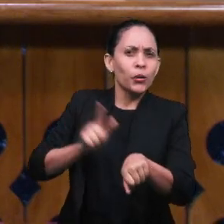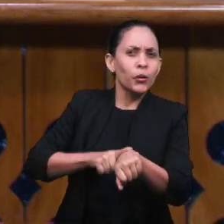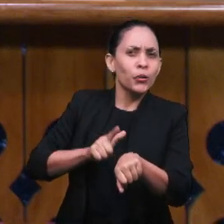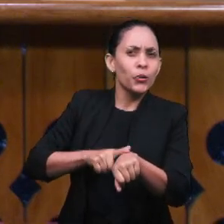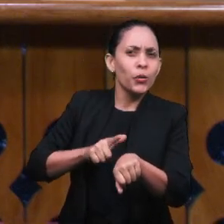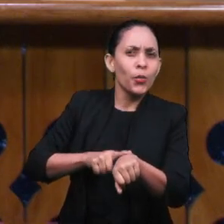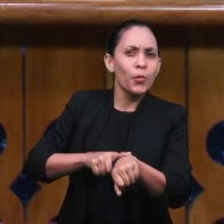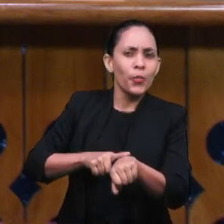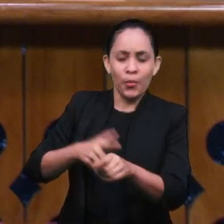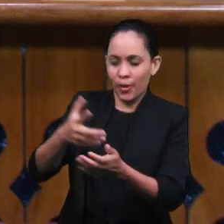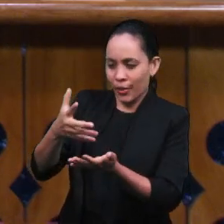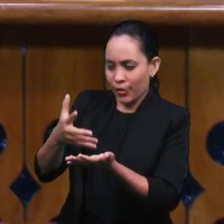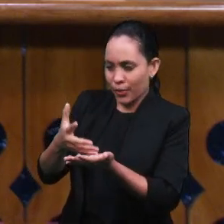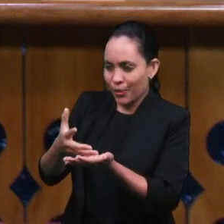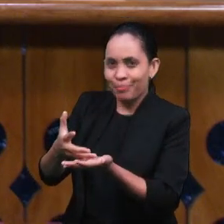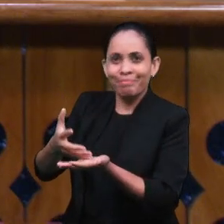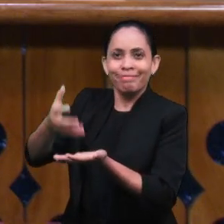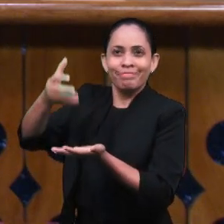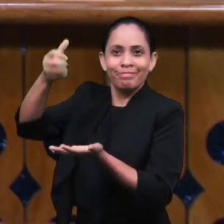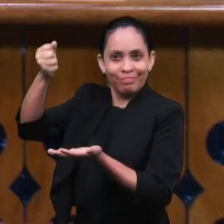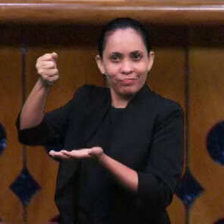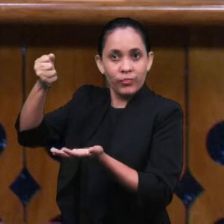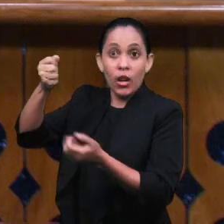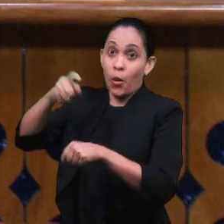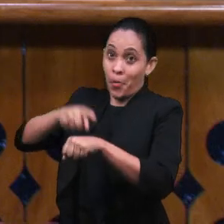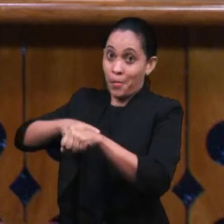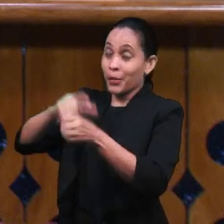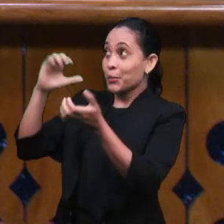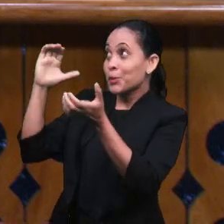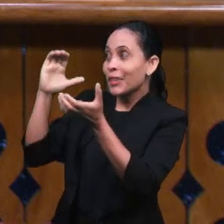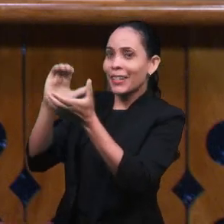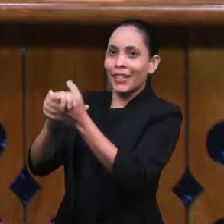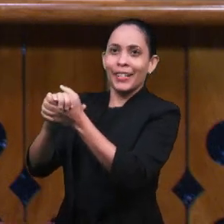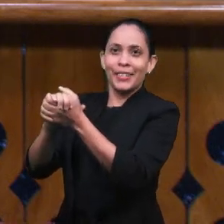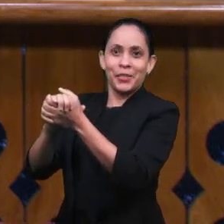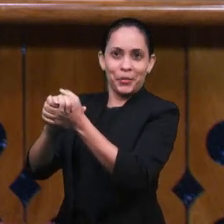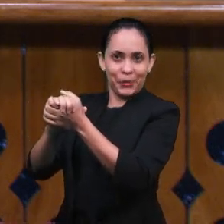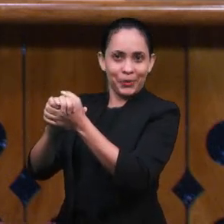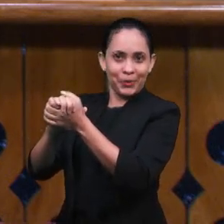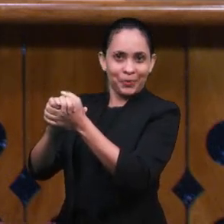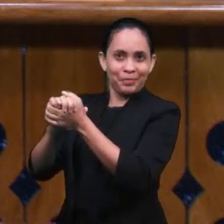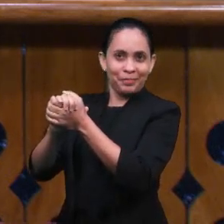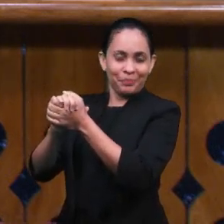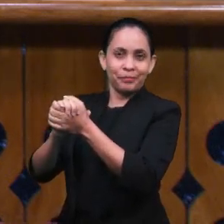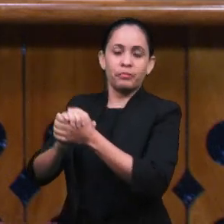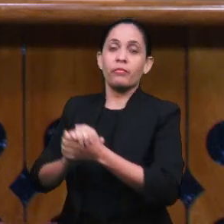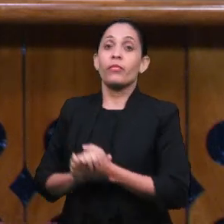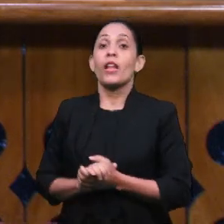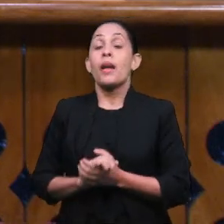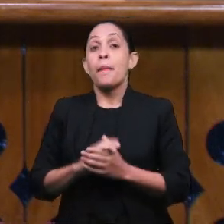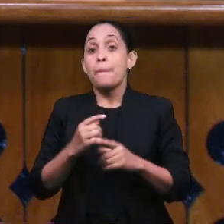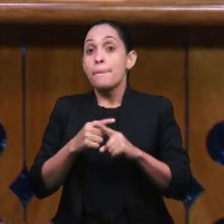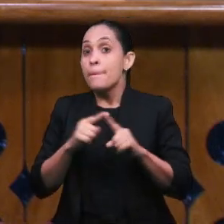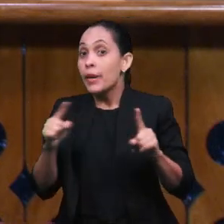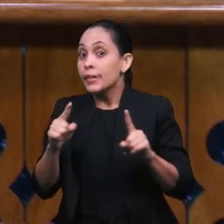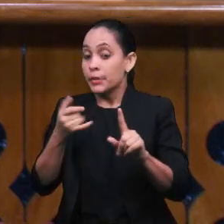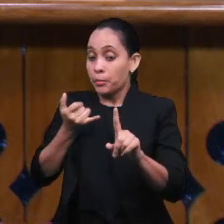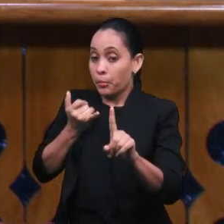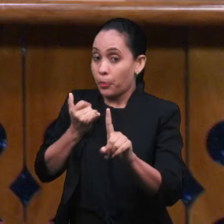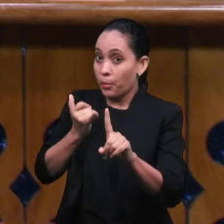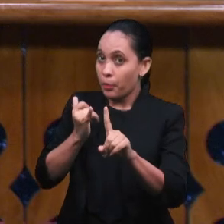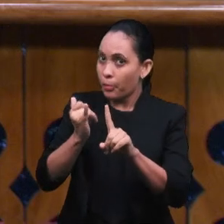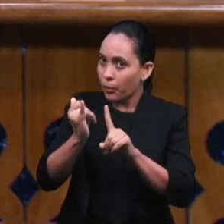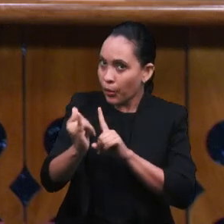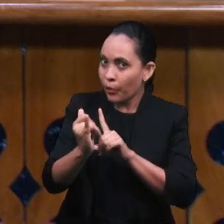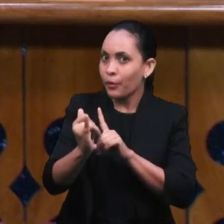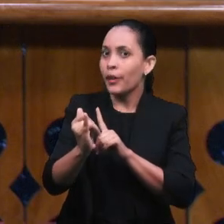no dia do seu casamento. Mas quando ele vê tudo isso profeticamente, ele para e